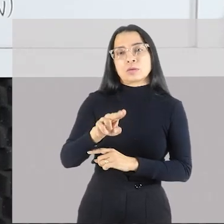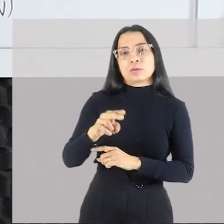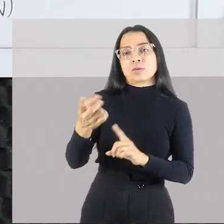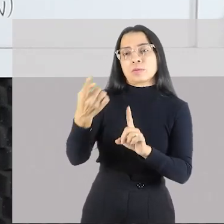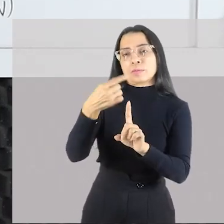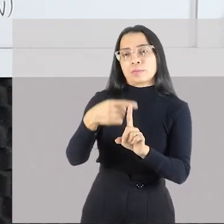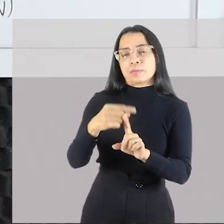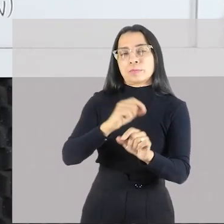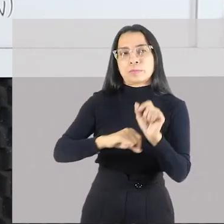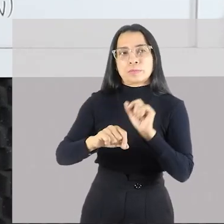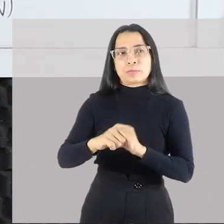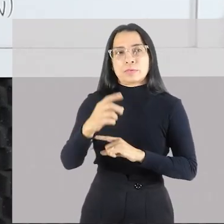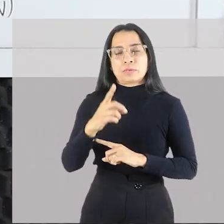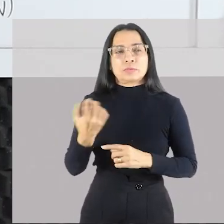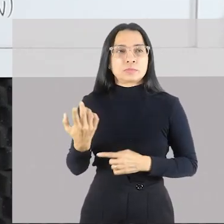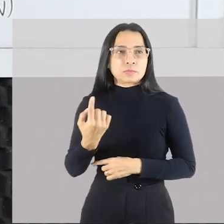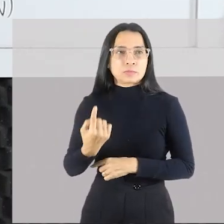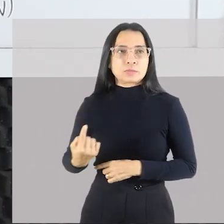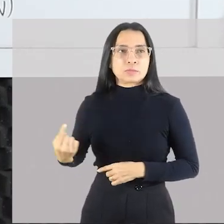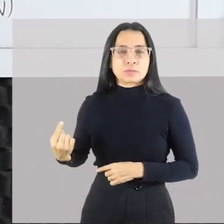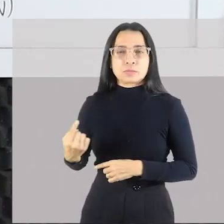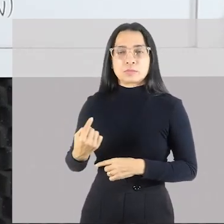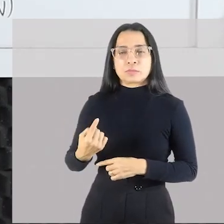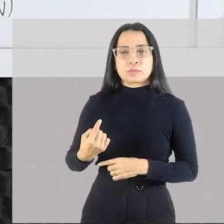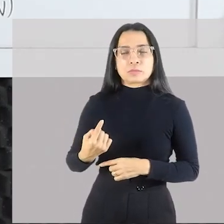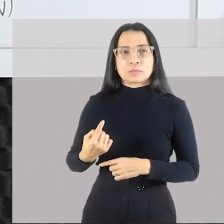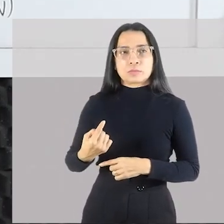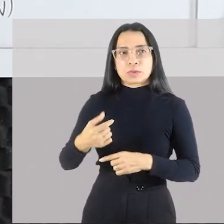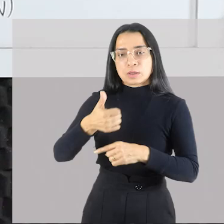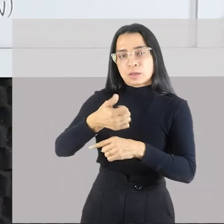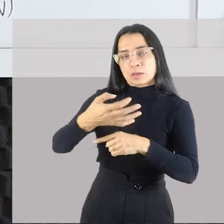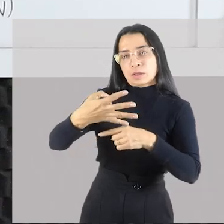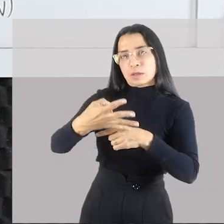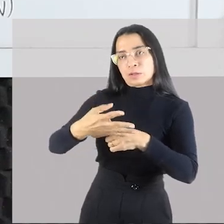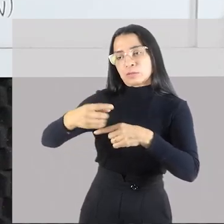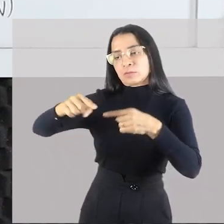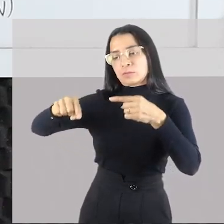14 por 7, você encontra y igual a 2.